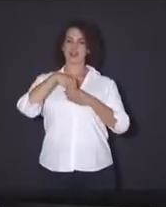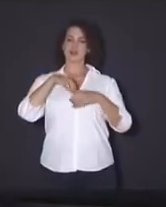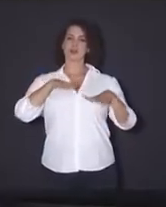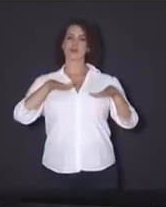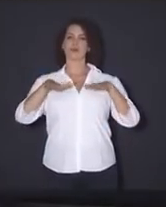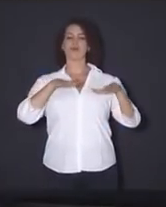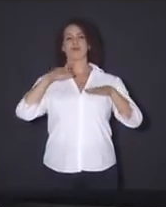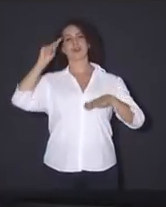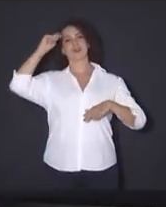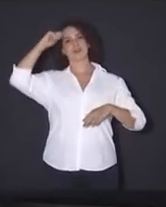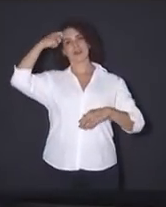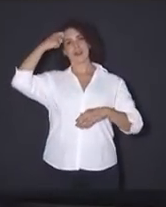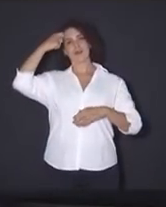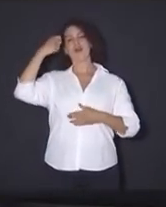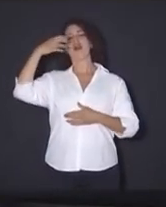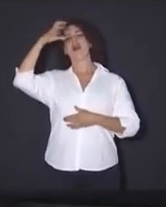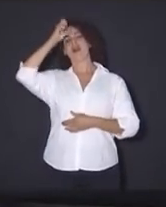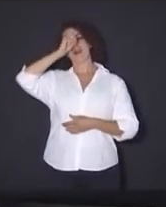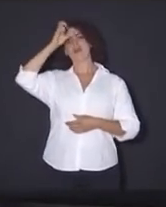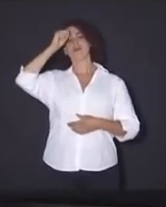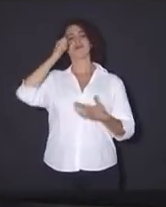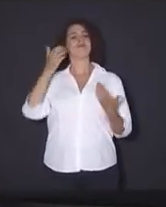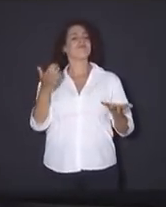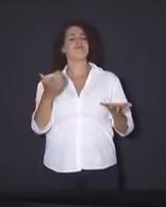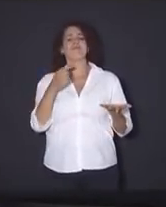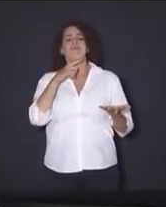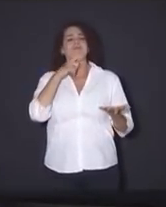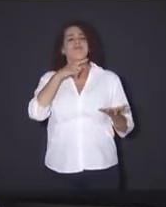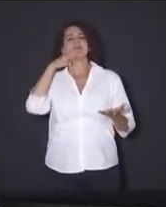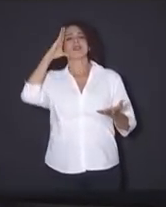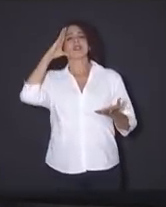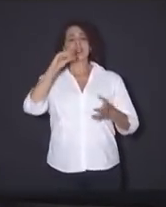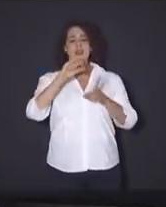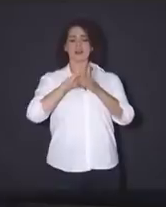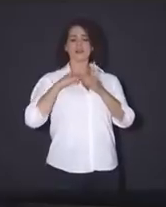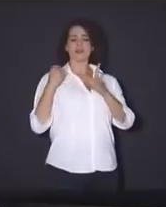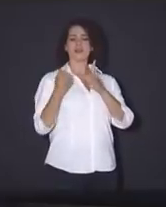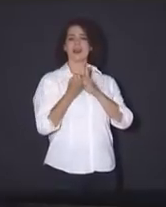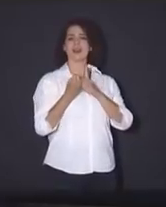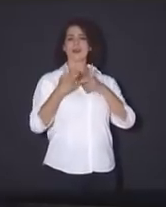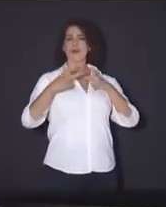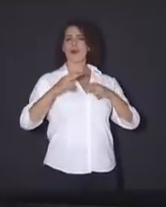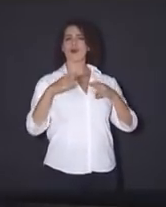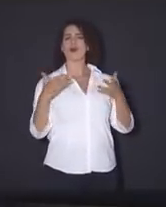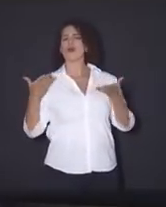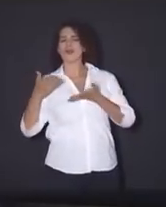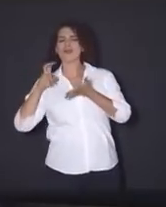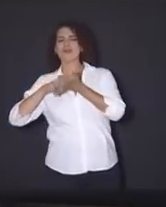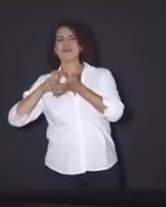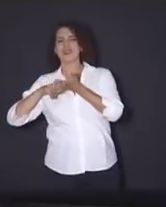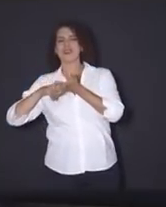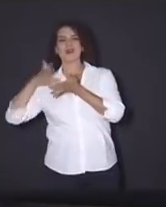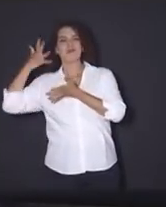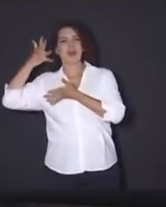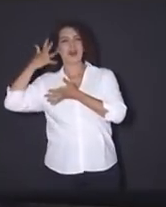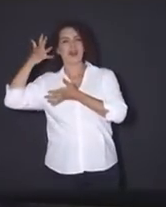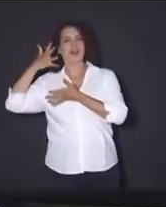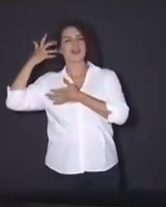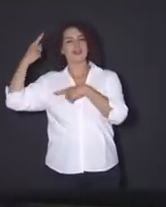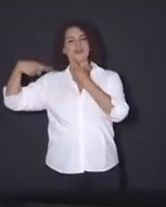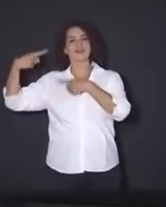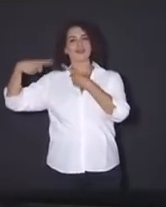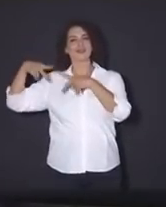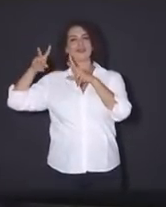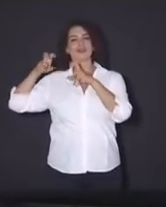régua e compasso eu não consigo entender uma sociedade como a nossa e eu falava isso hoje pela manhã na palestra discutiram